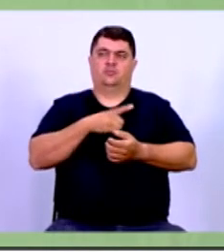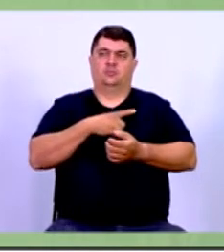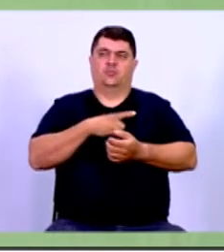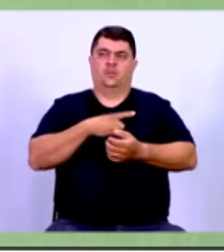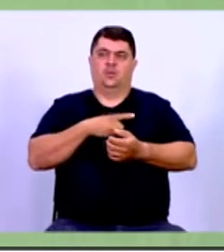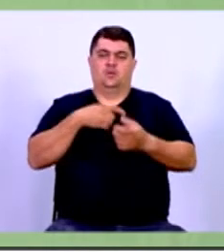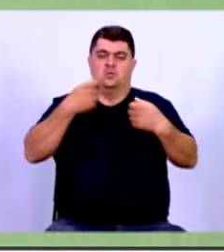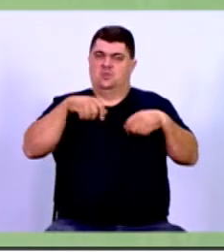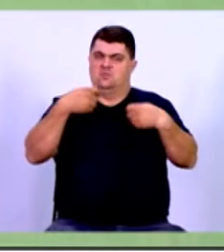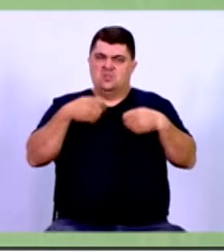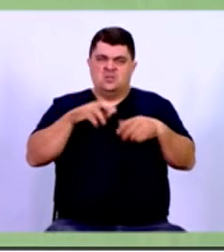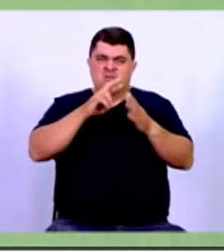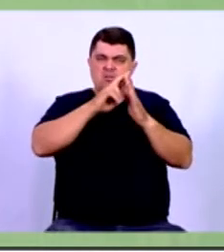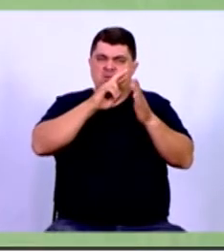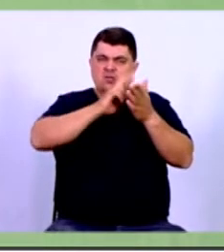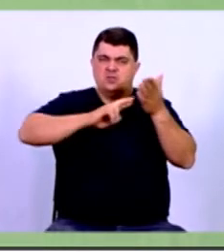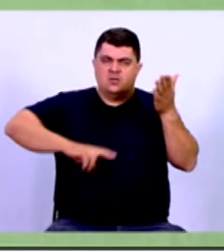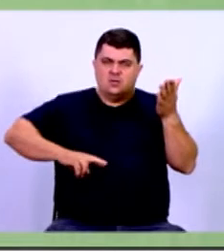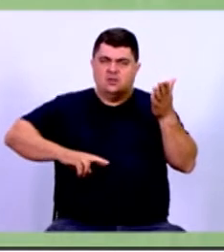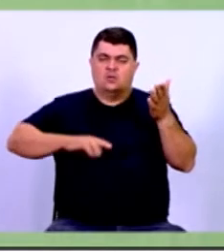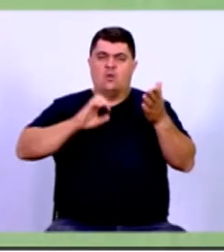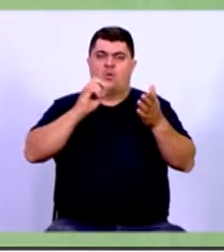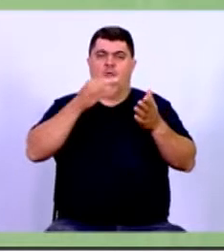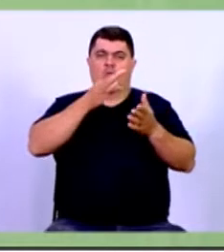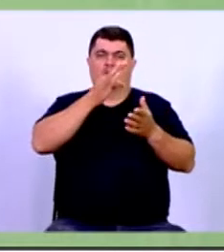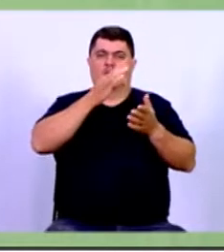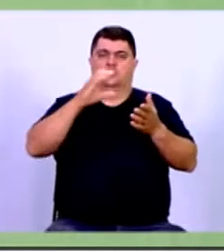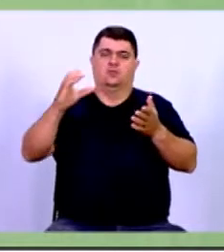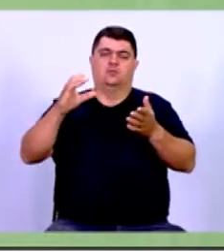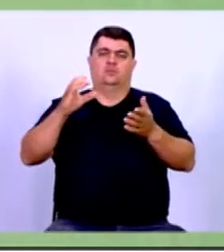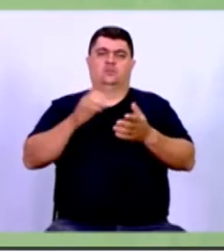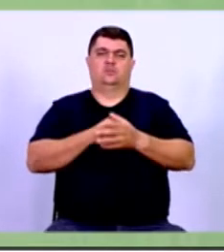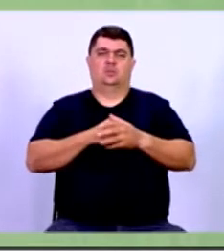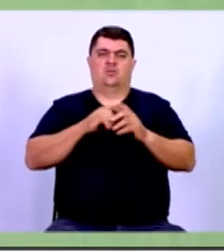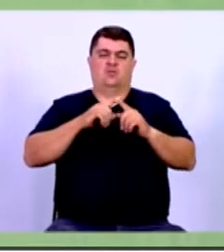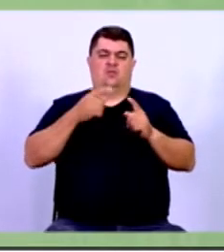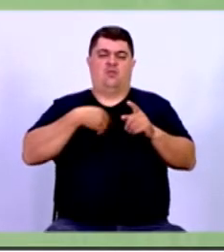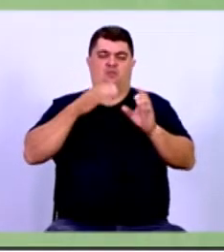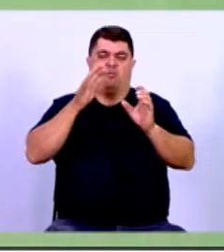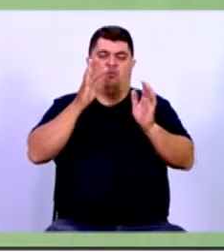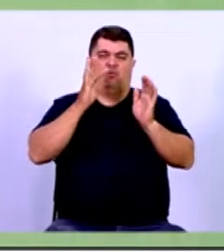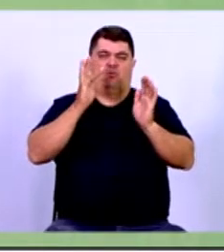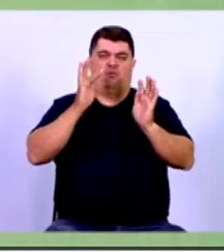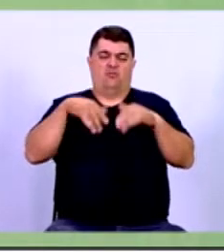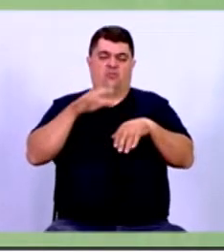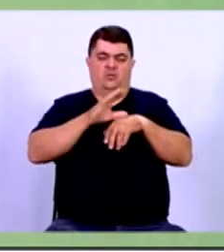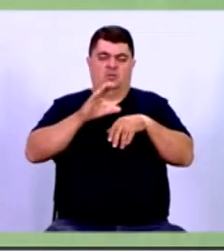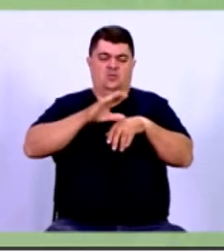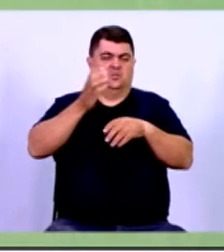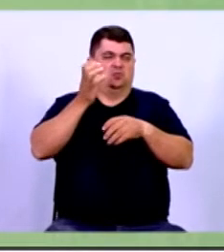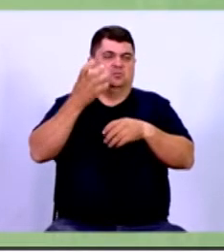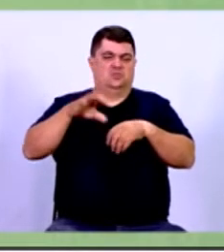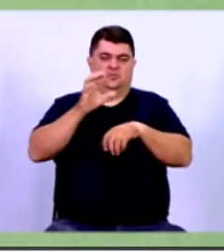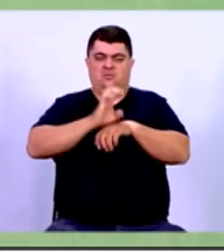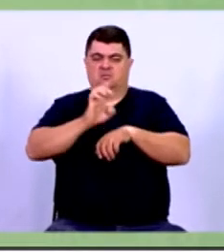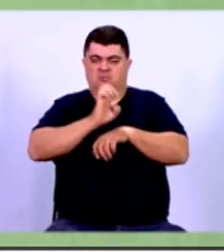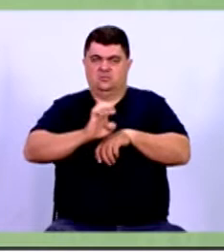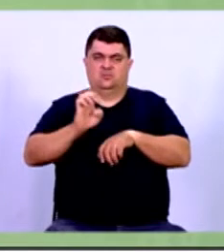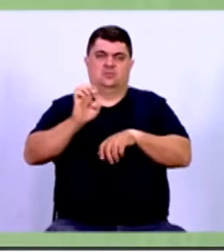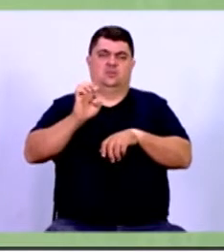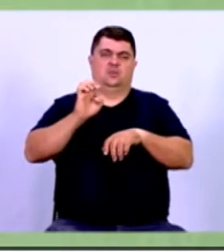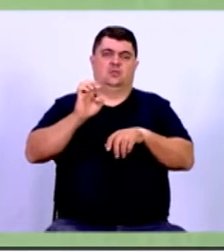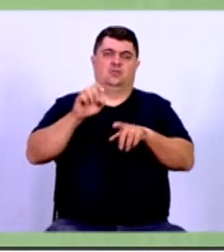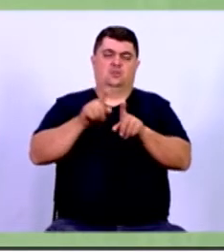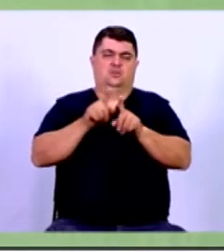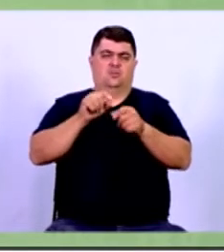entrega do relatório final ou do TCC. Ah, eu vou concluir meu curso, mas eu não quero fazer o estágio, eu não quero entregar o relatório final do estágio,